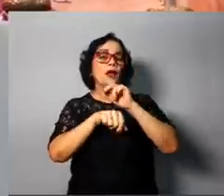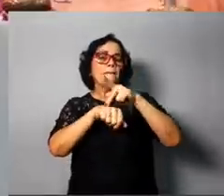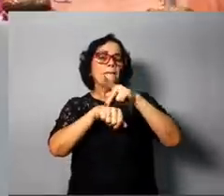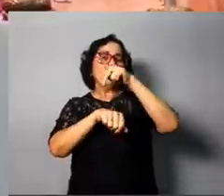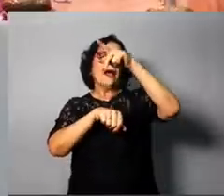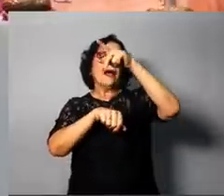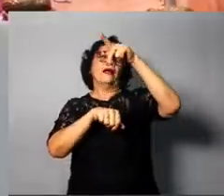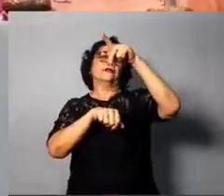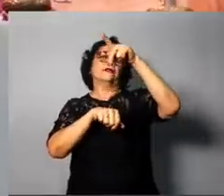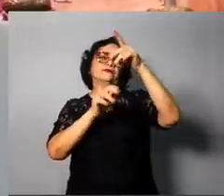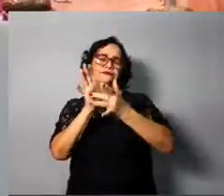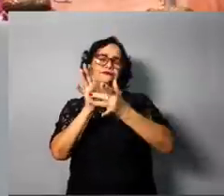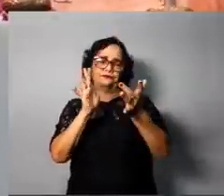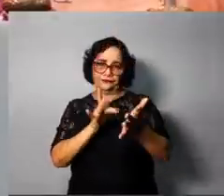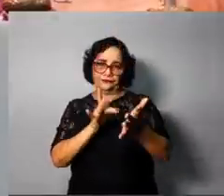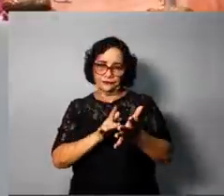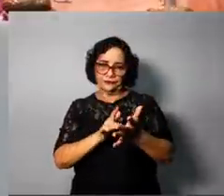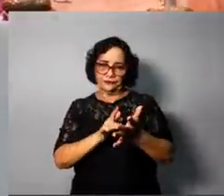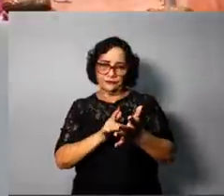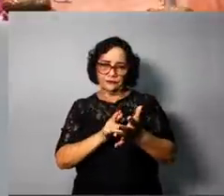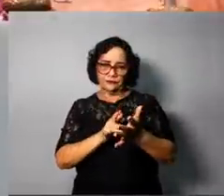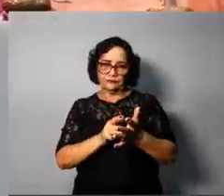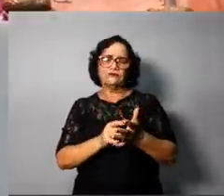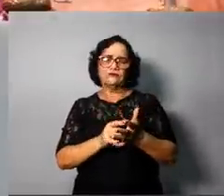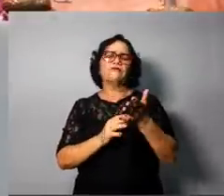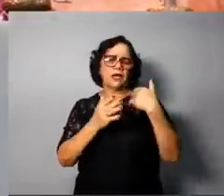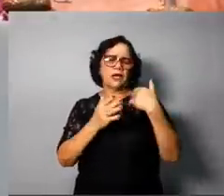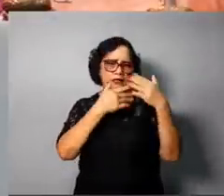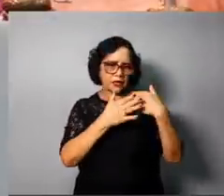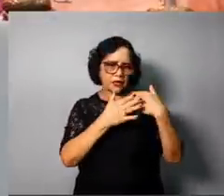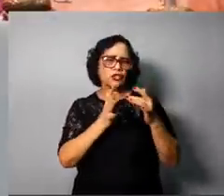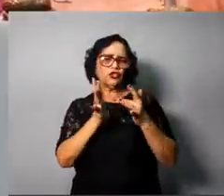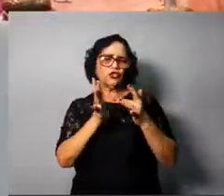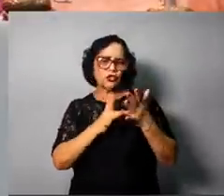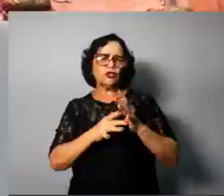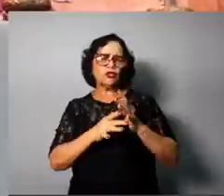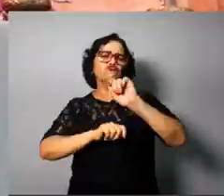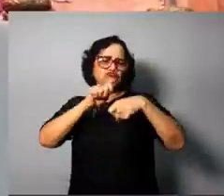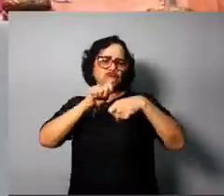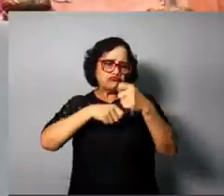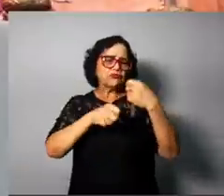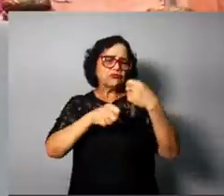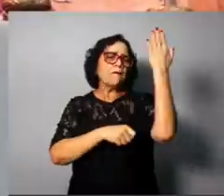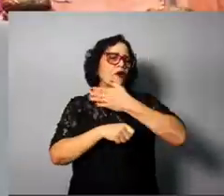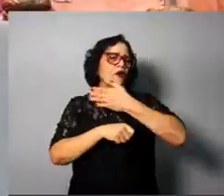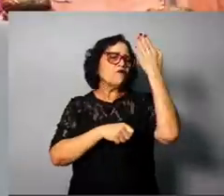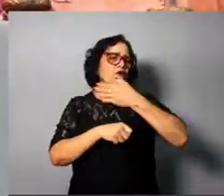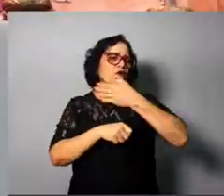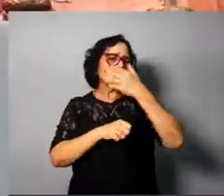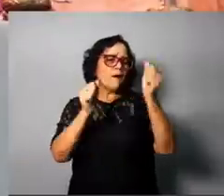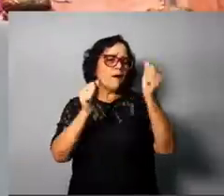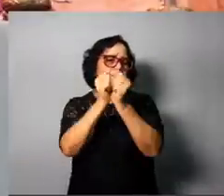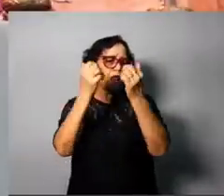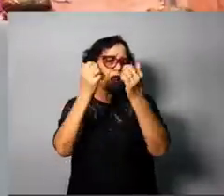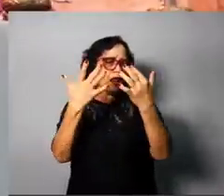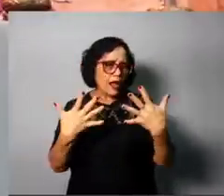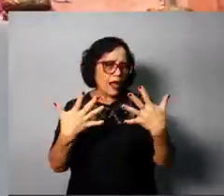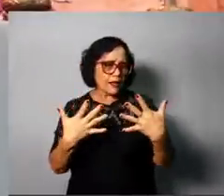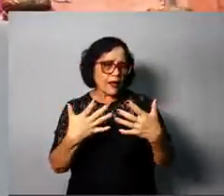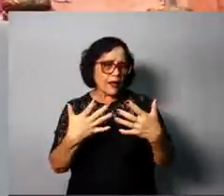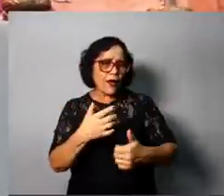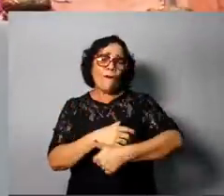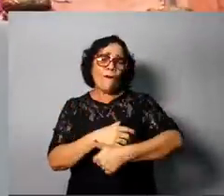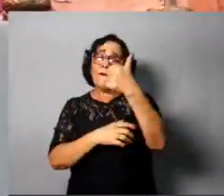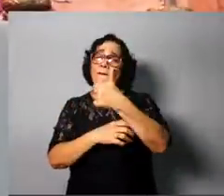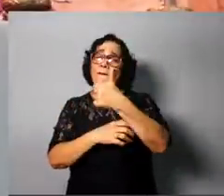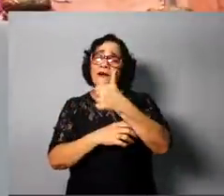Jesus fez muitos sinais, e o primeiro deles, o das bodas em